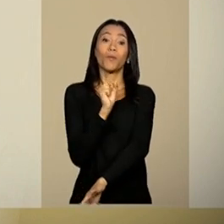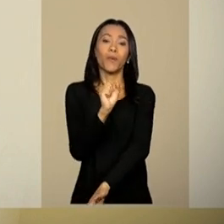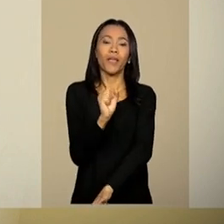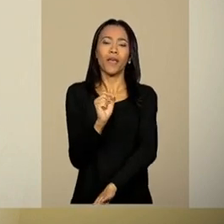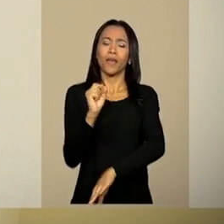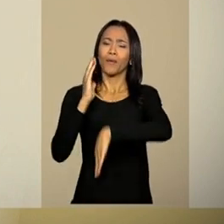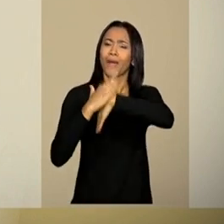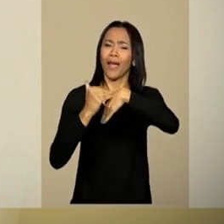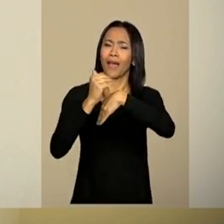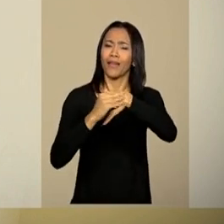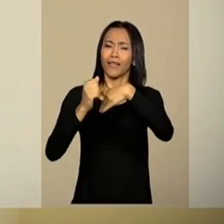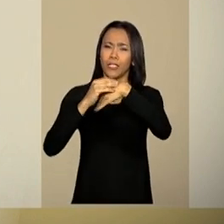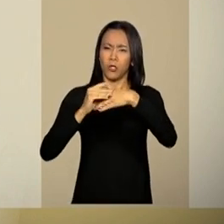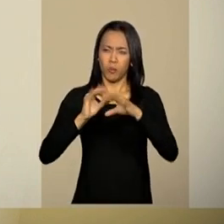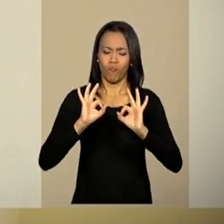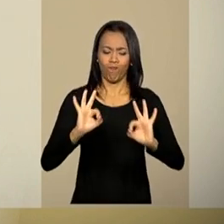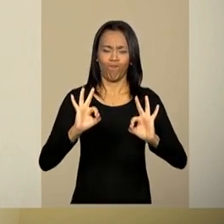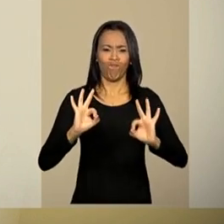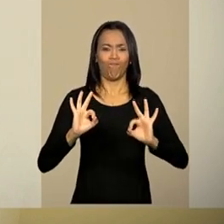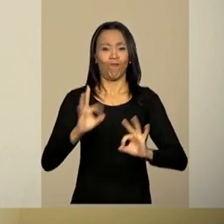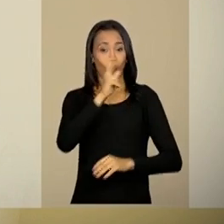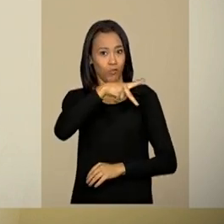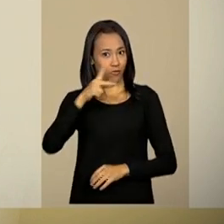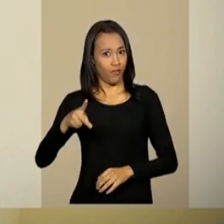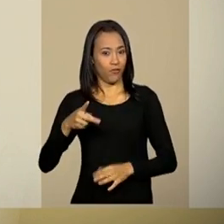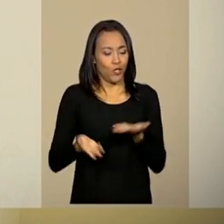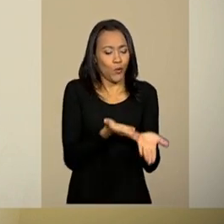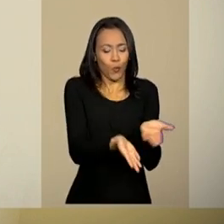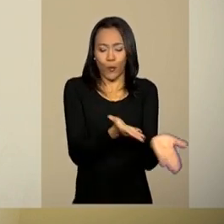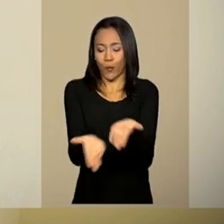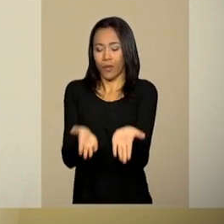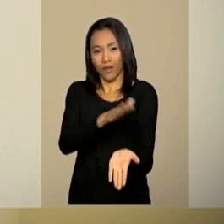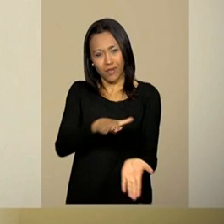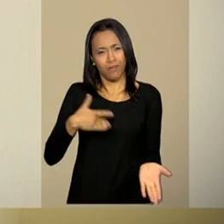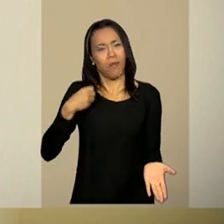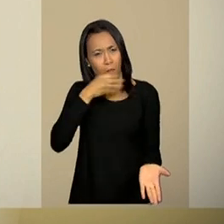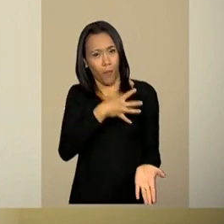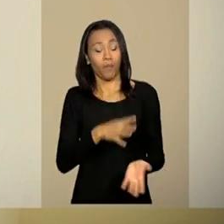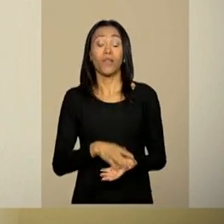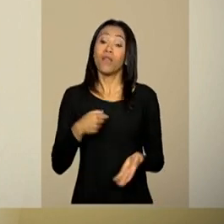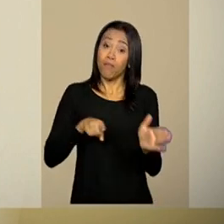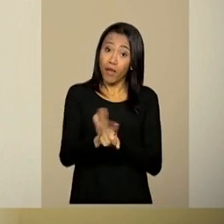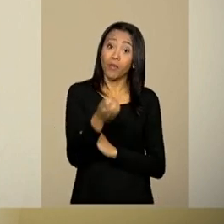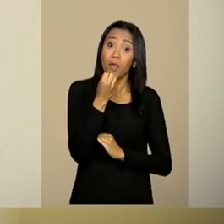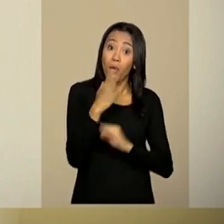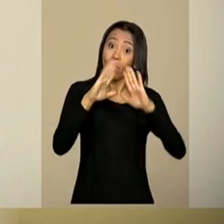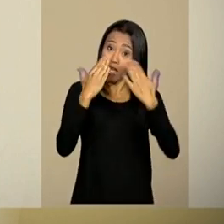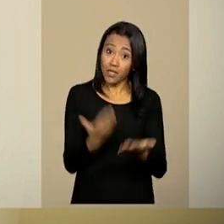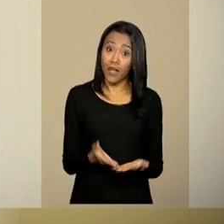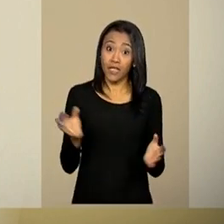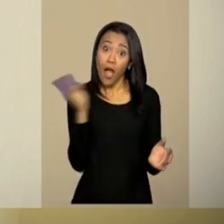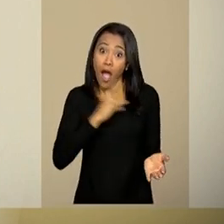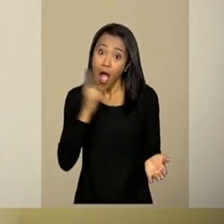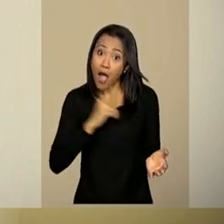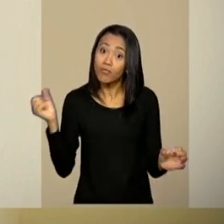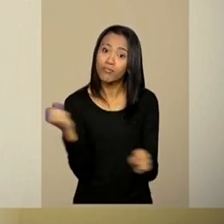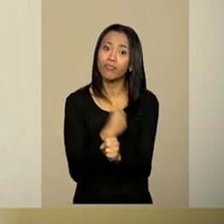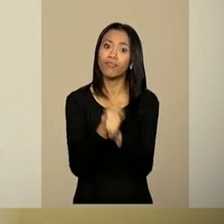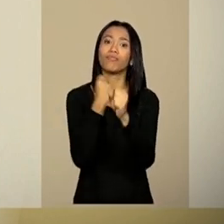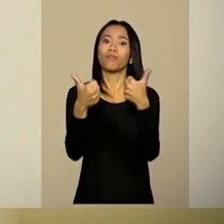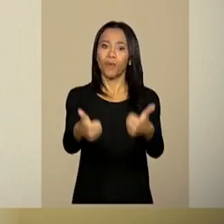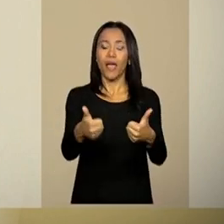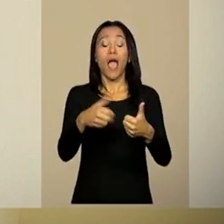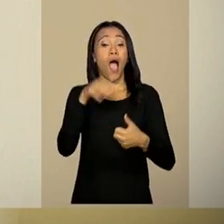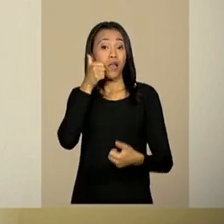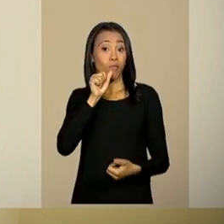e o carinho das professoras com as nossas crianças dá gosto de ver e é muito bom as creches ficarem prontas mais rápido né as